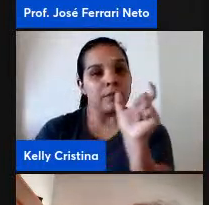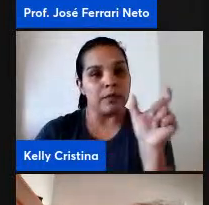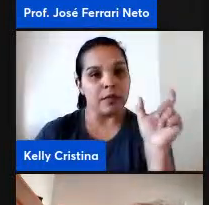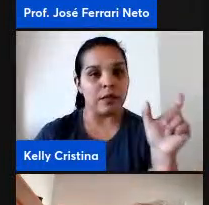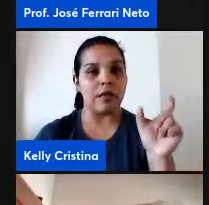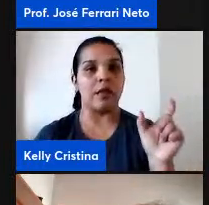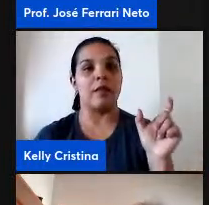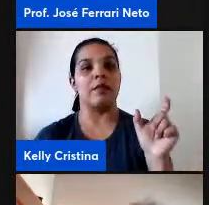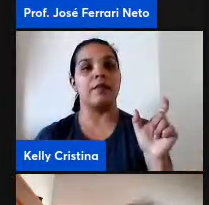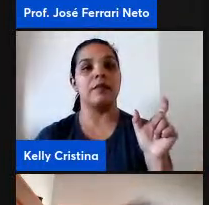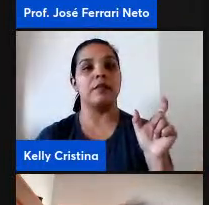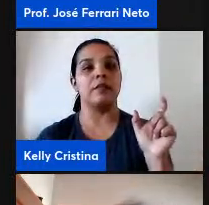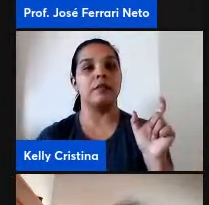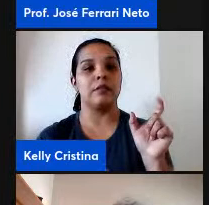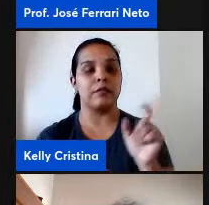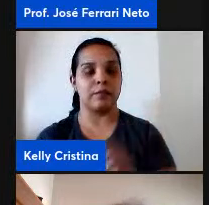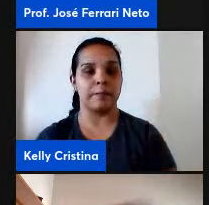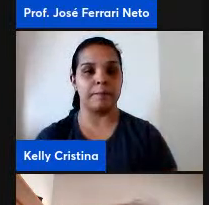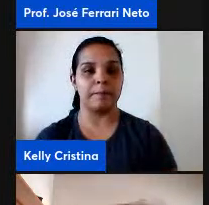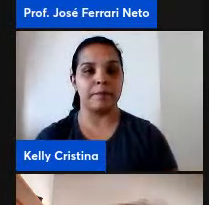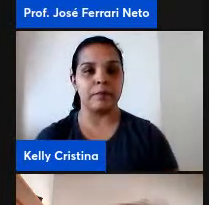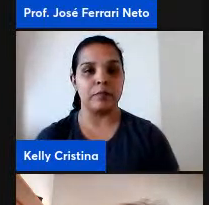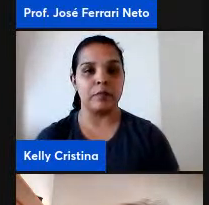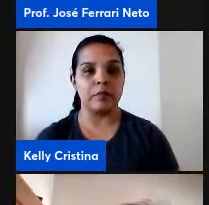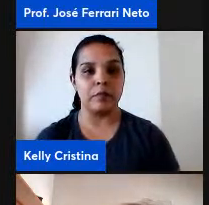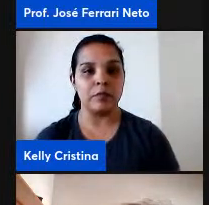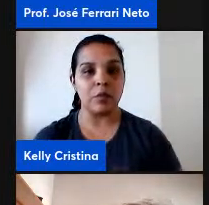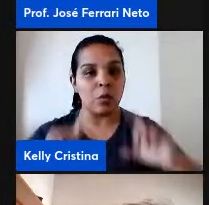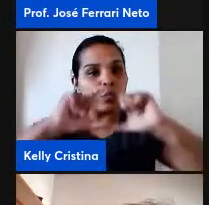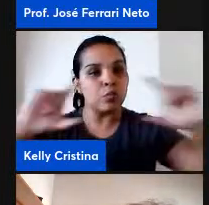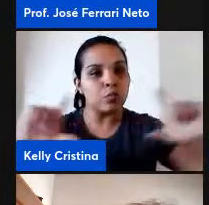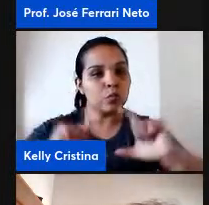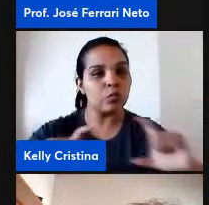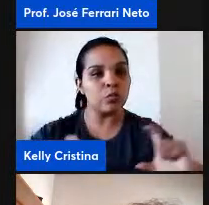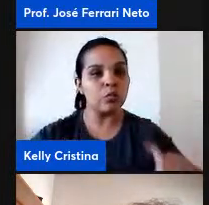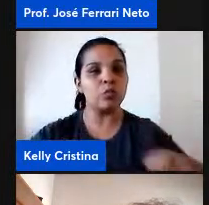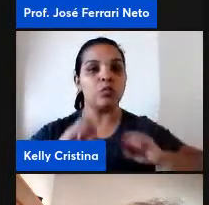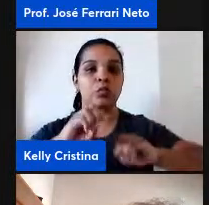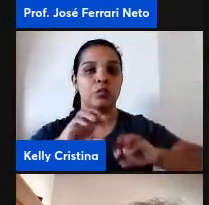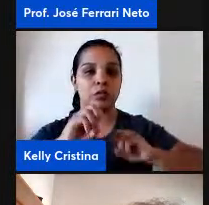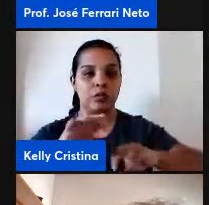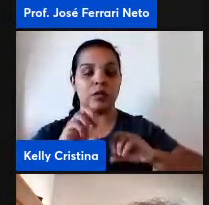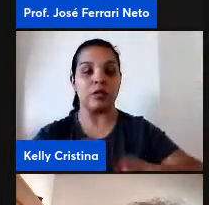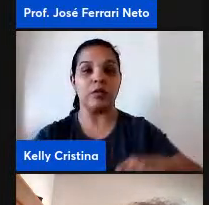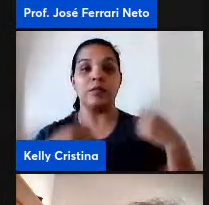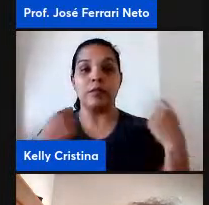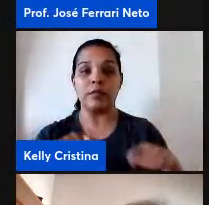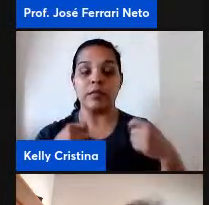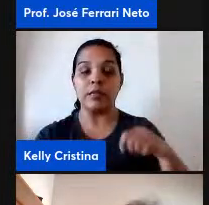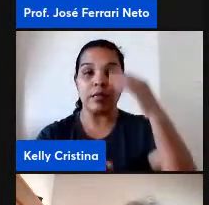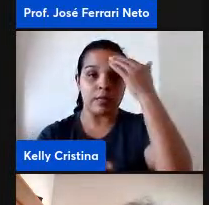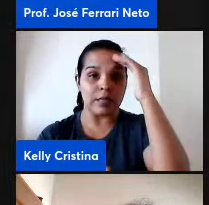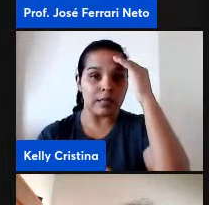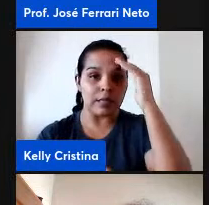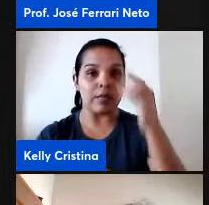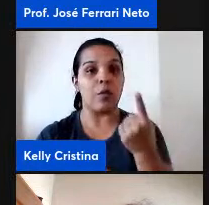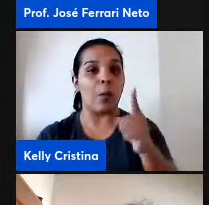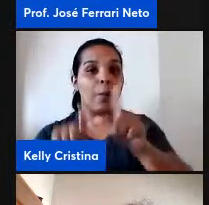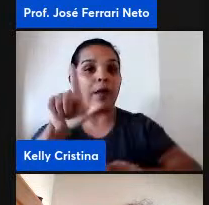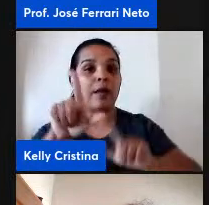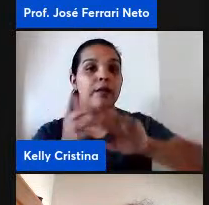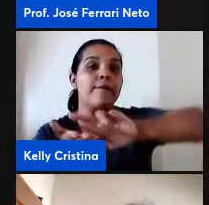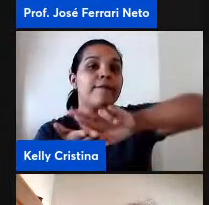frases, parágrafos e textos. No início, o alfabetizando deverá entender que uma letra pode ter